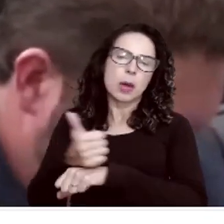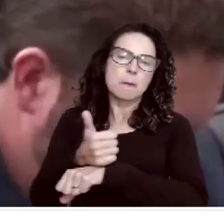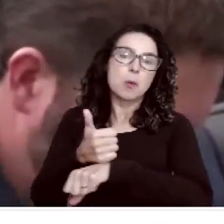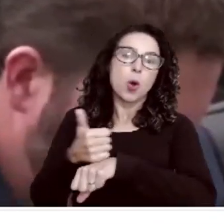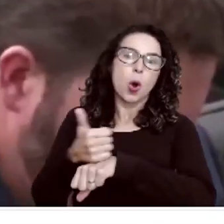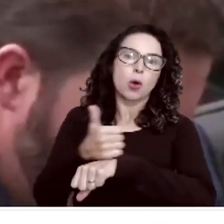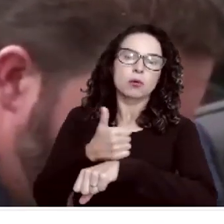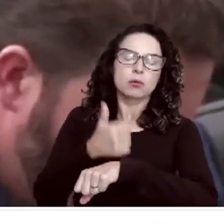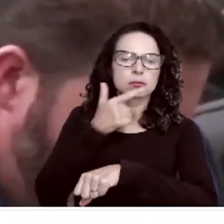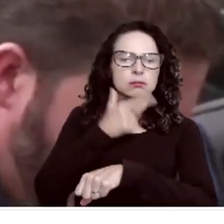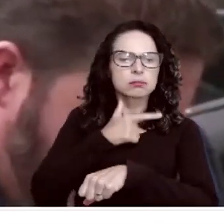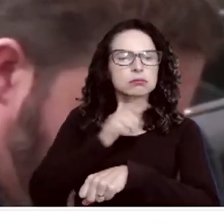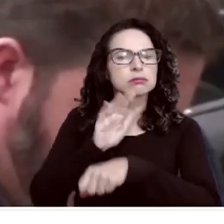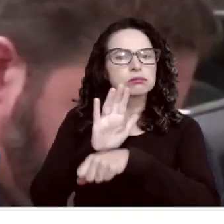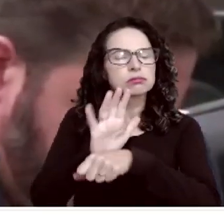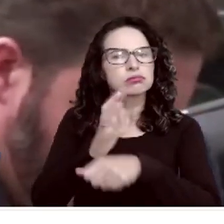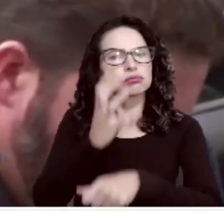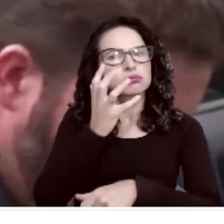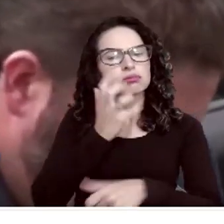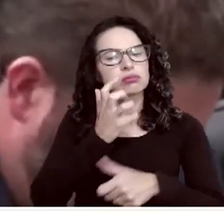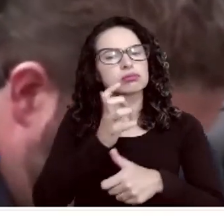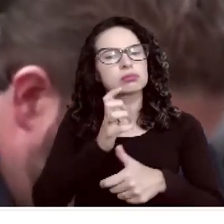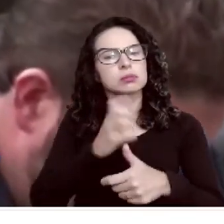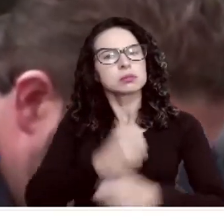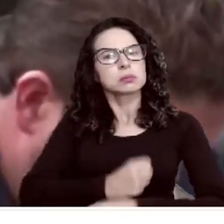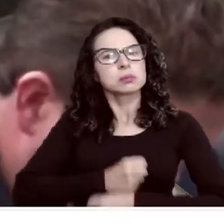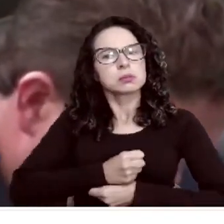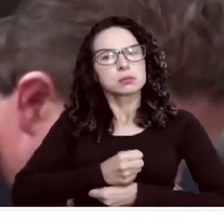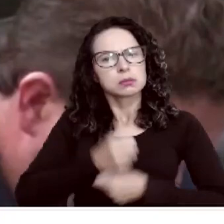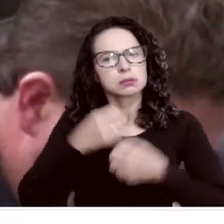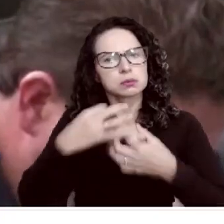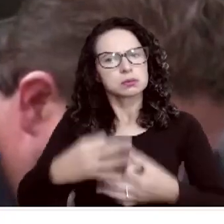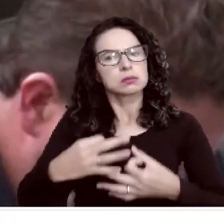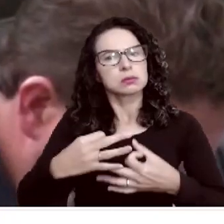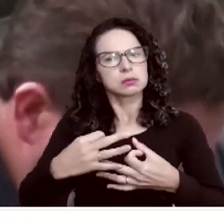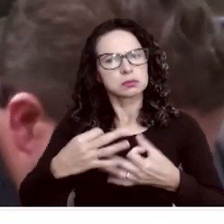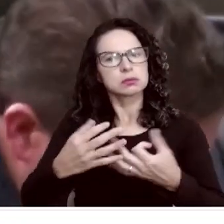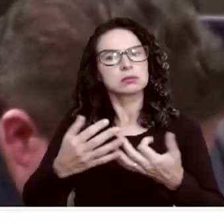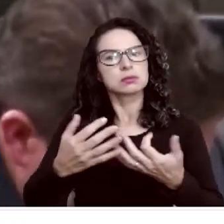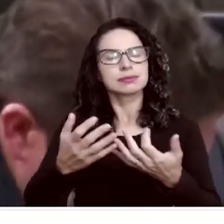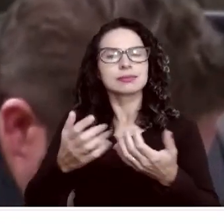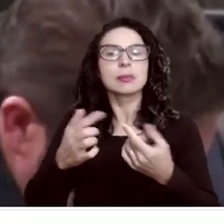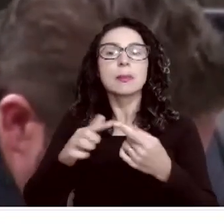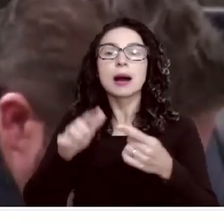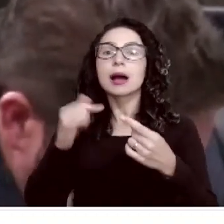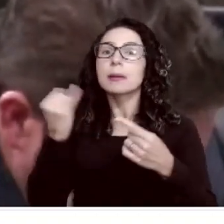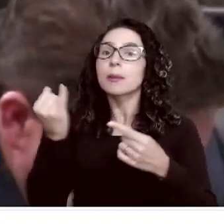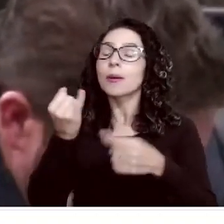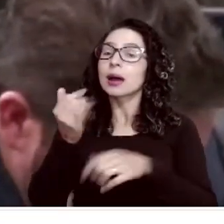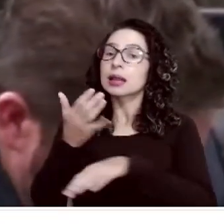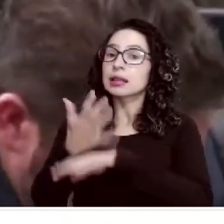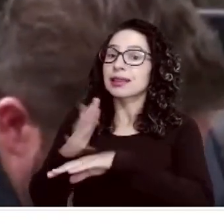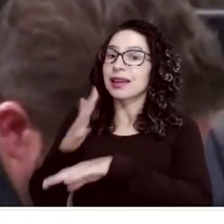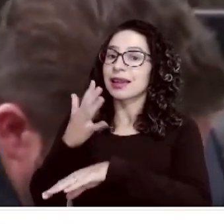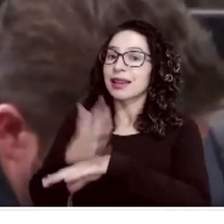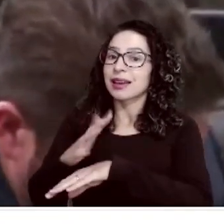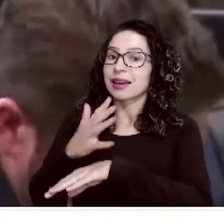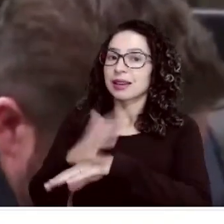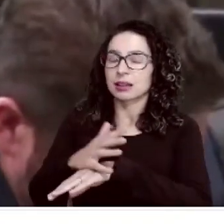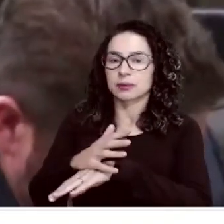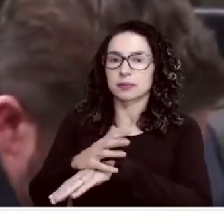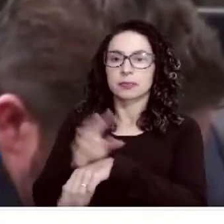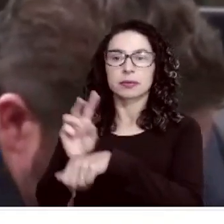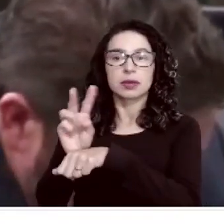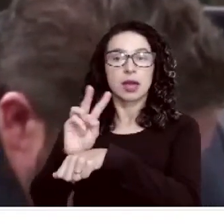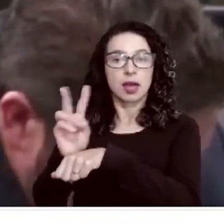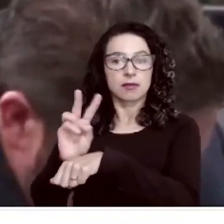adequada, para fazer o procedimento que precisa ser feito, mas precisa treinar. E a vigilância sanitária tem